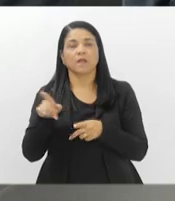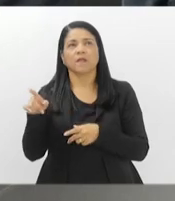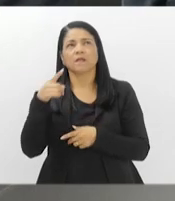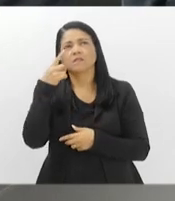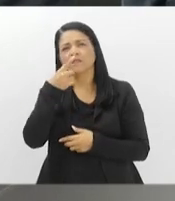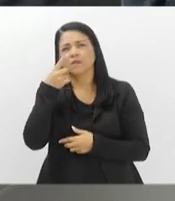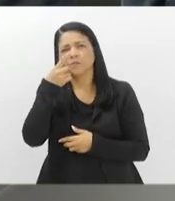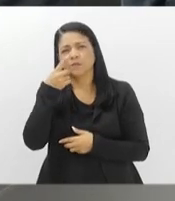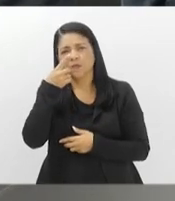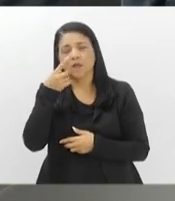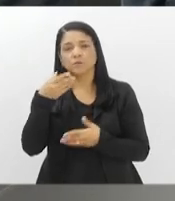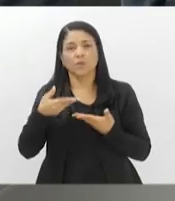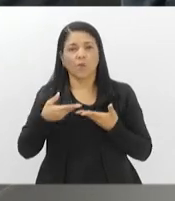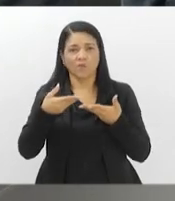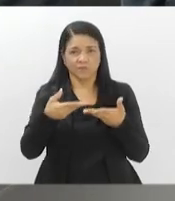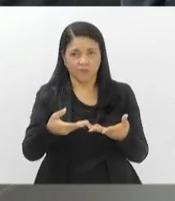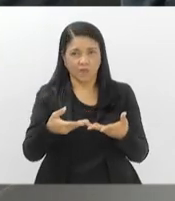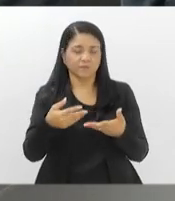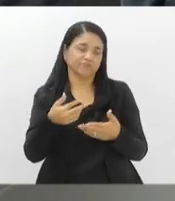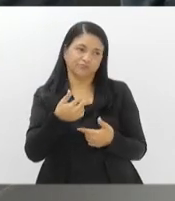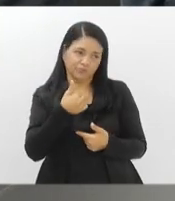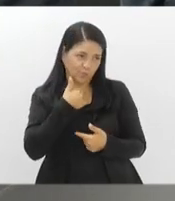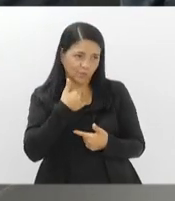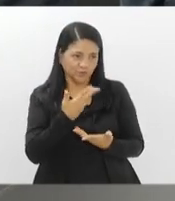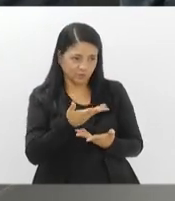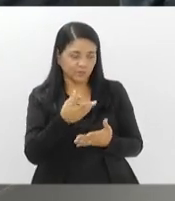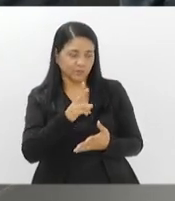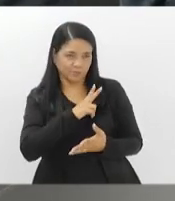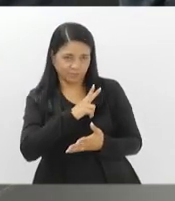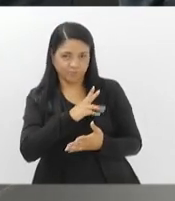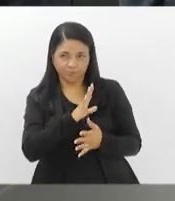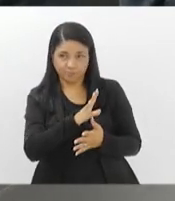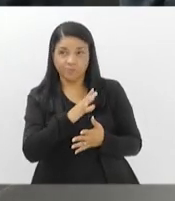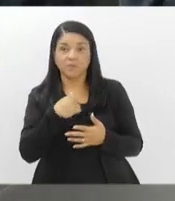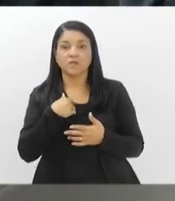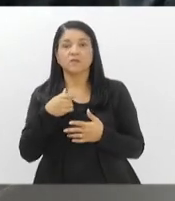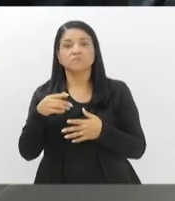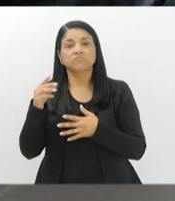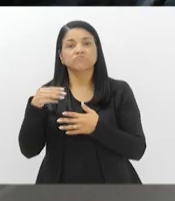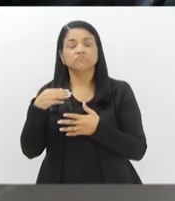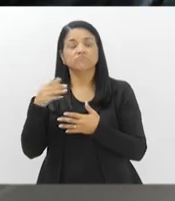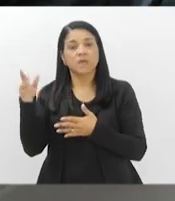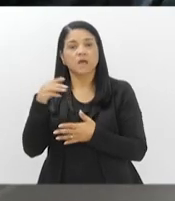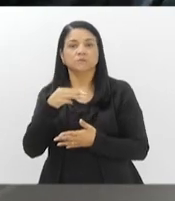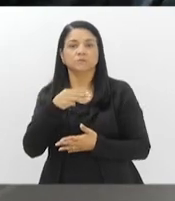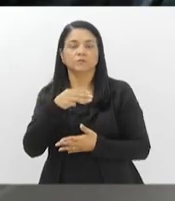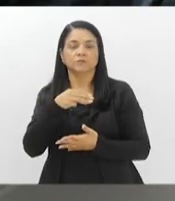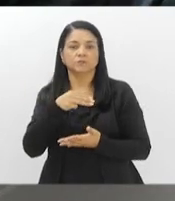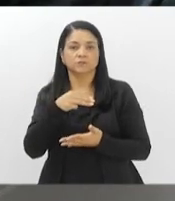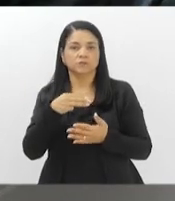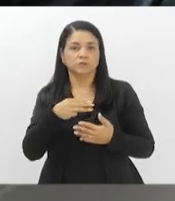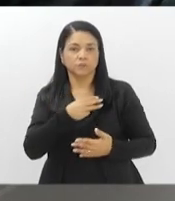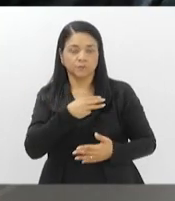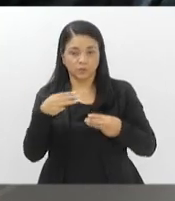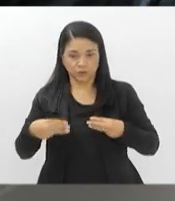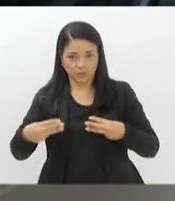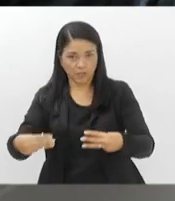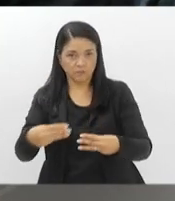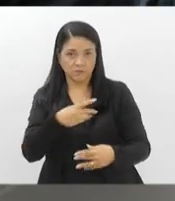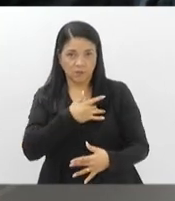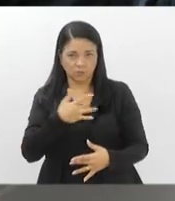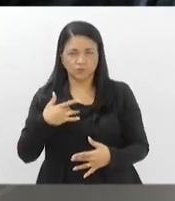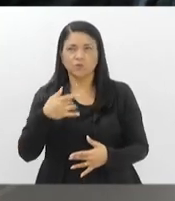foi foi convidado e não pode ir por questões particulares estivemos no Ministério da Saúde na nessa semana foi